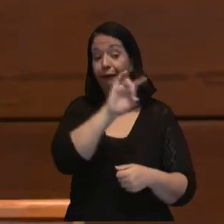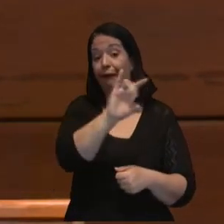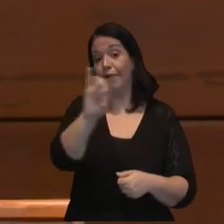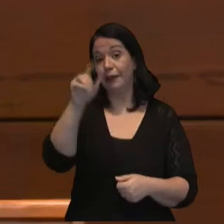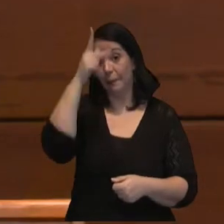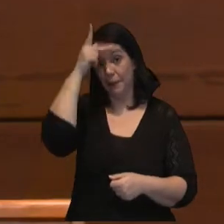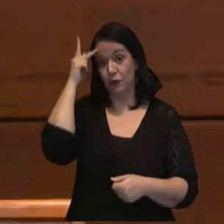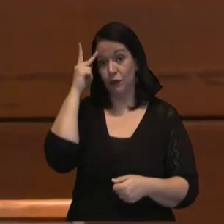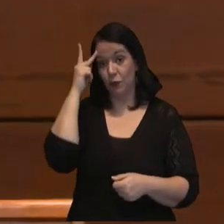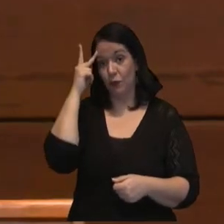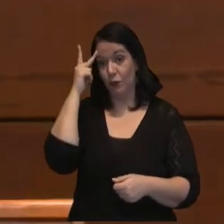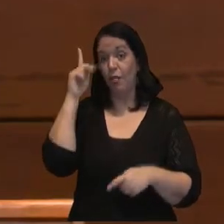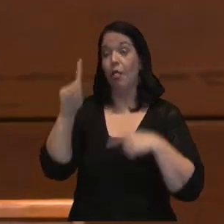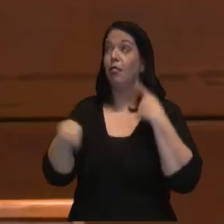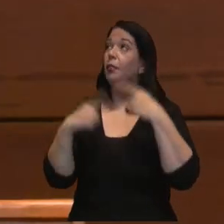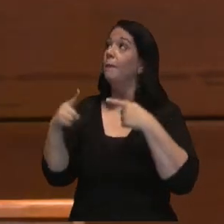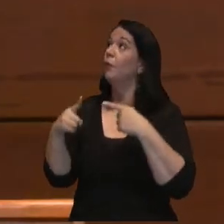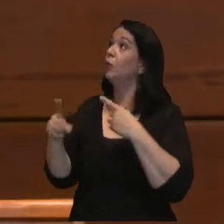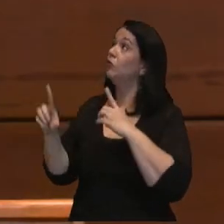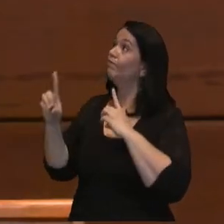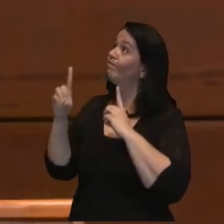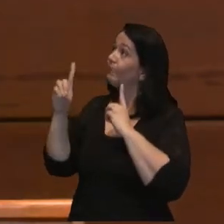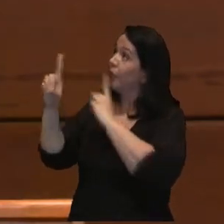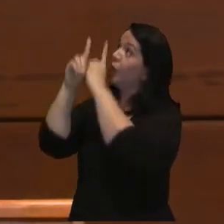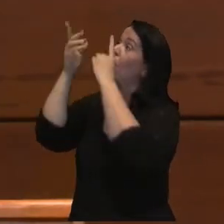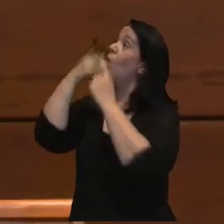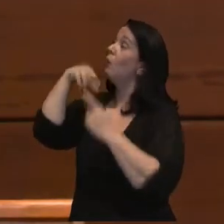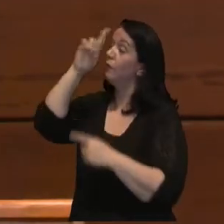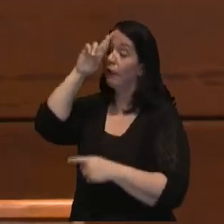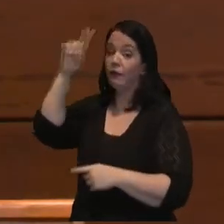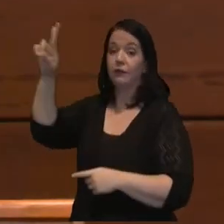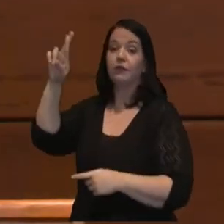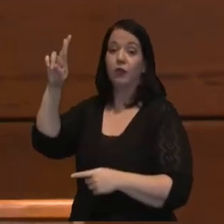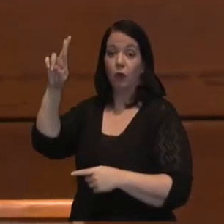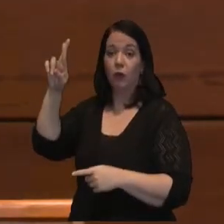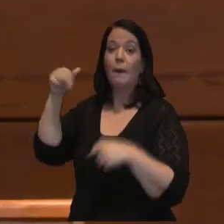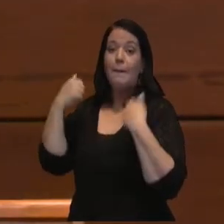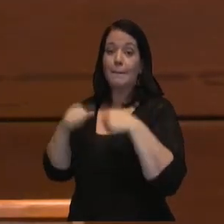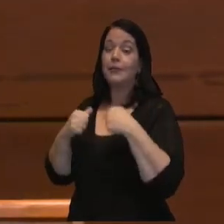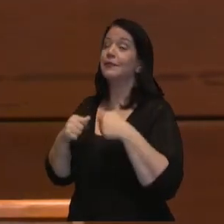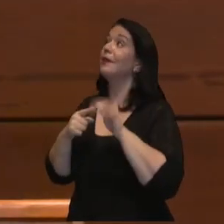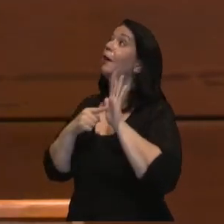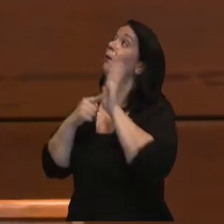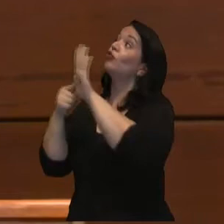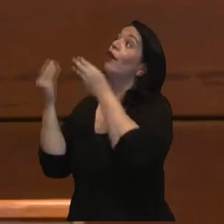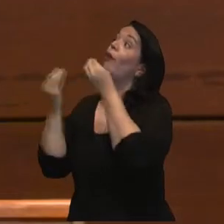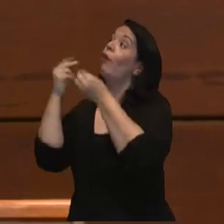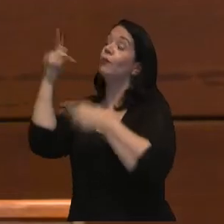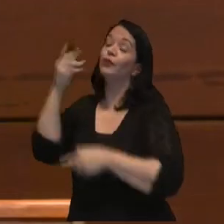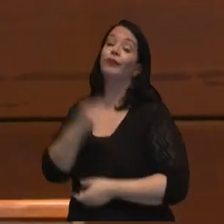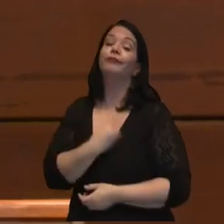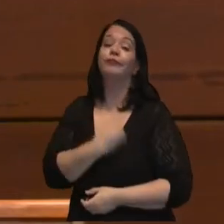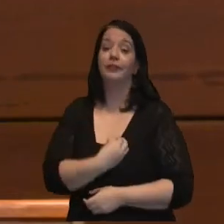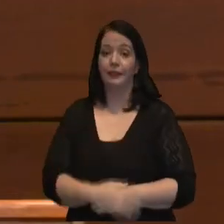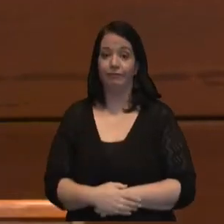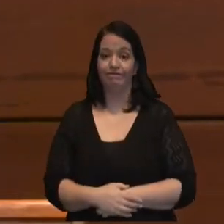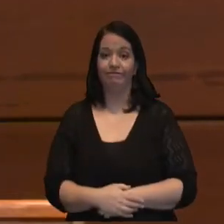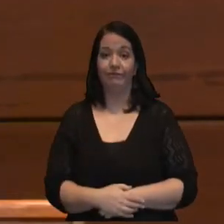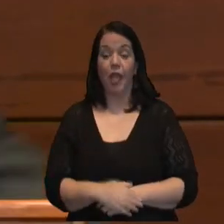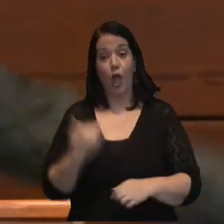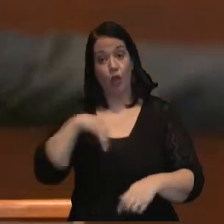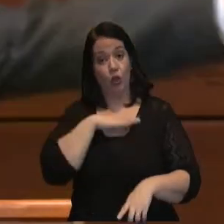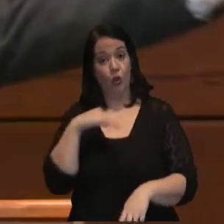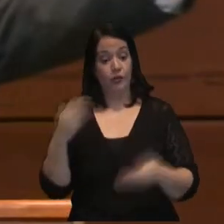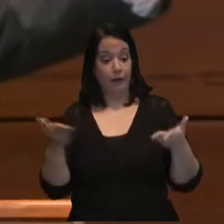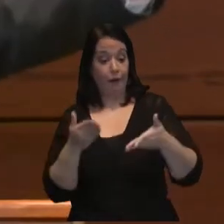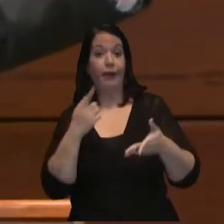irmos para as ruas, é de quebrarmos, é de fazermos, é de acontecermos, mas mais do que nunca